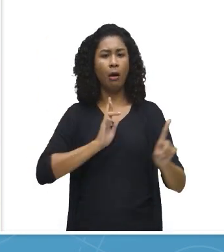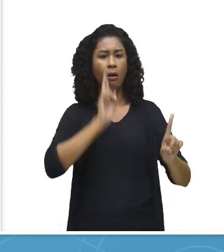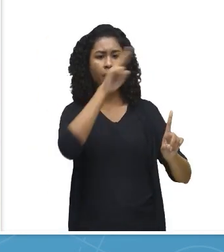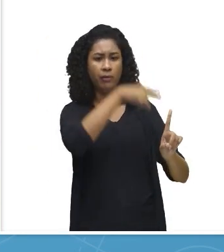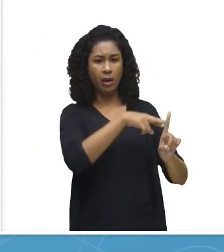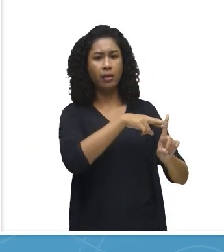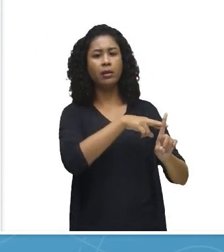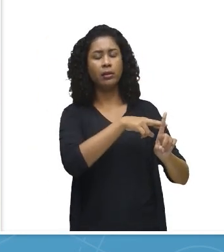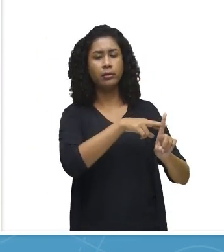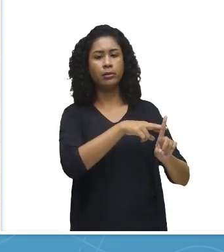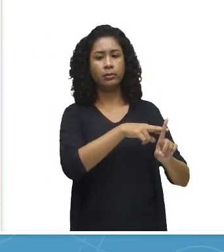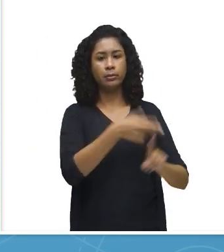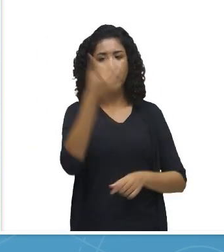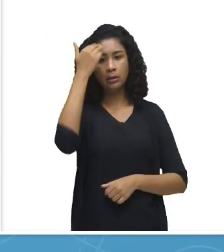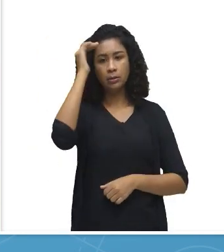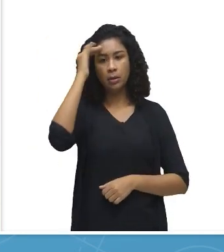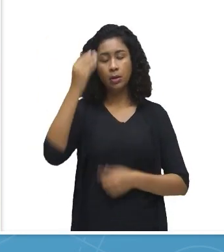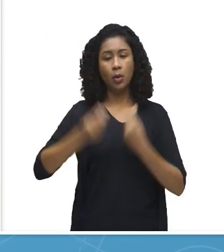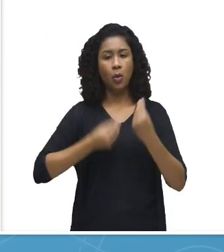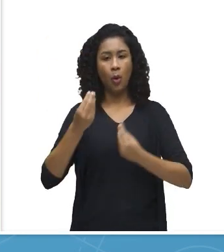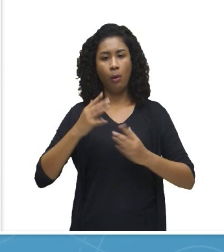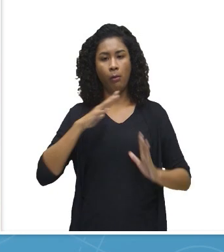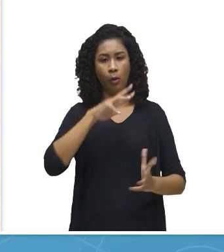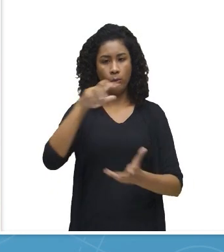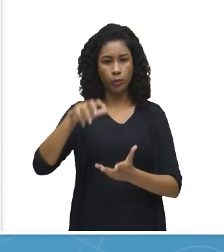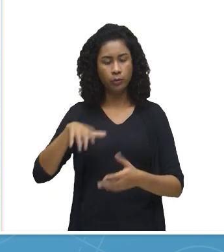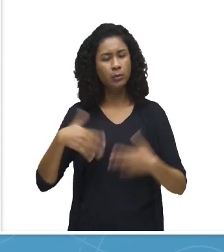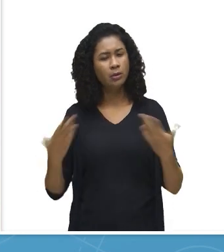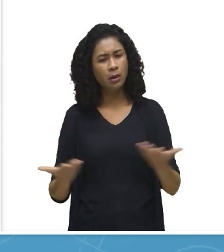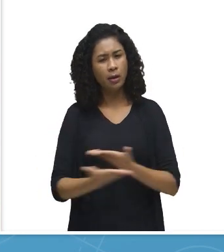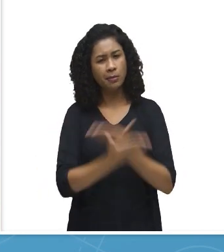para o entendimento do mundo. Então, meu caro aluno, minha cara